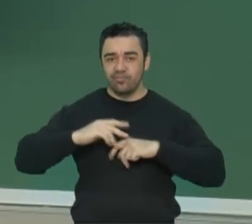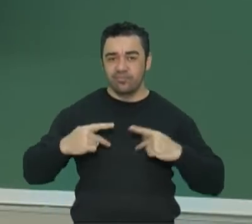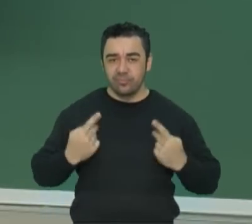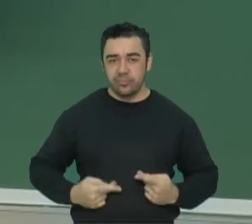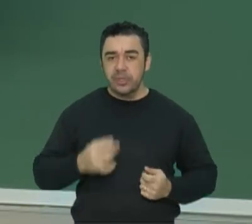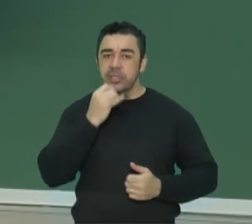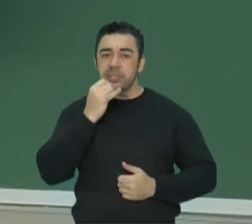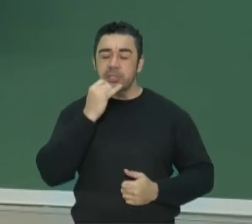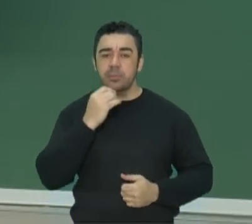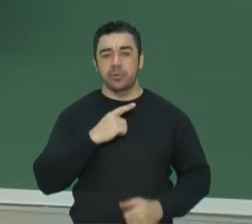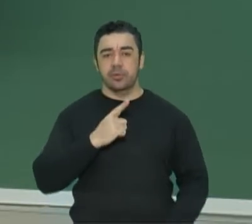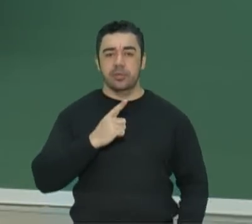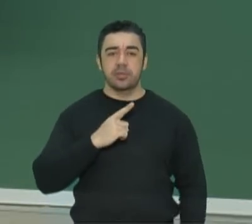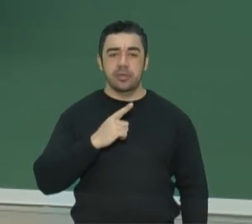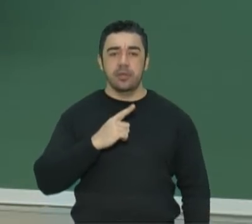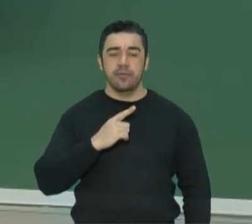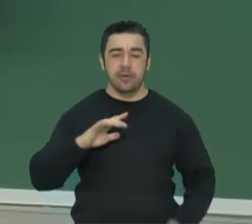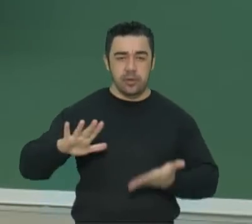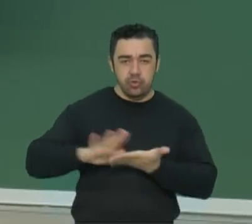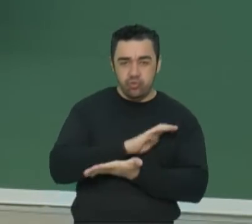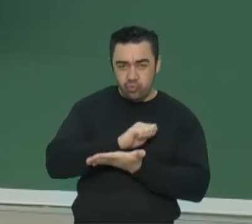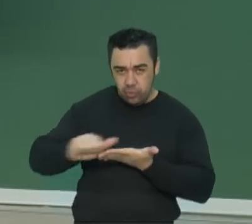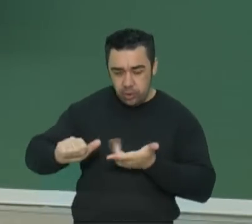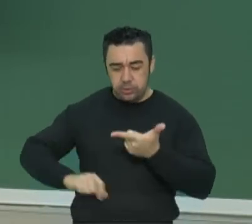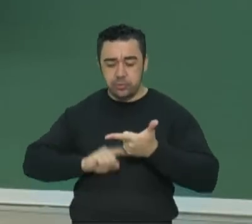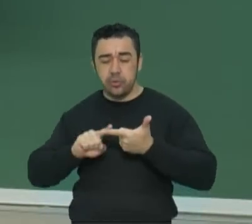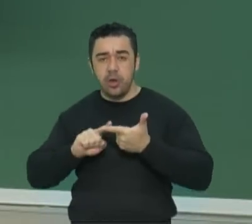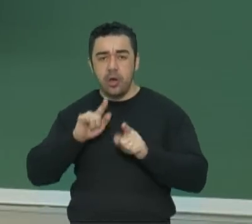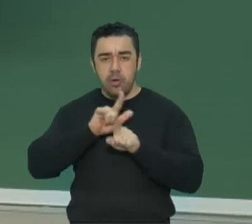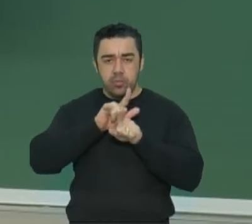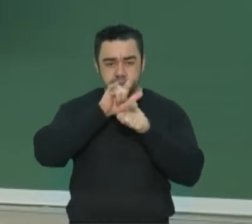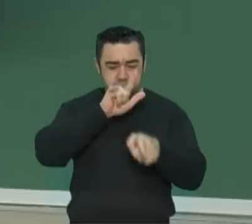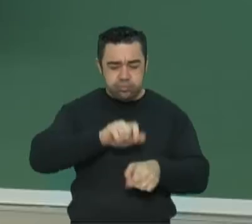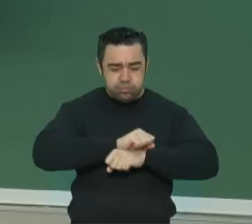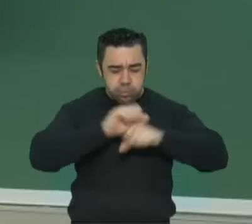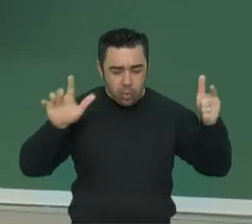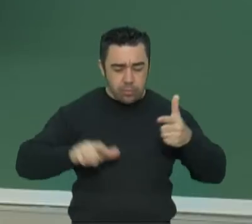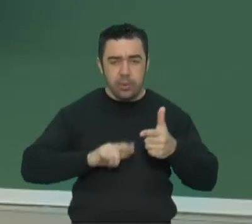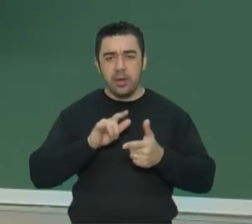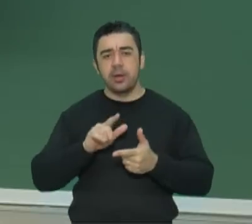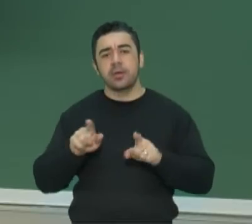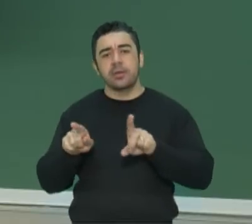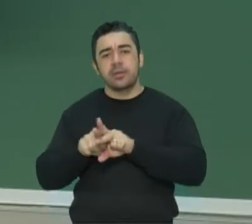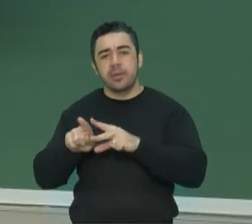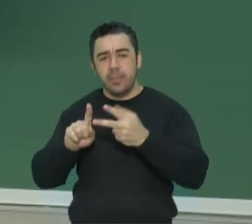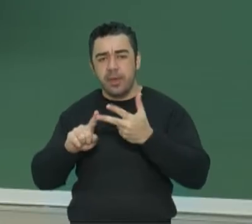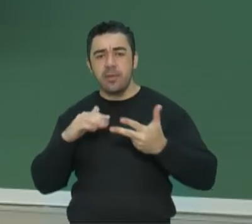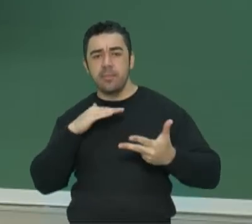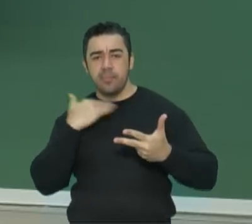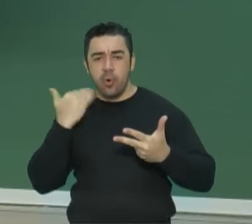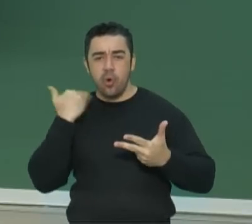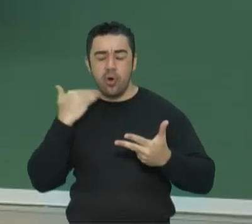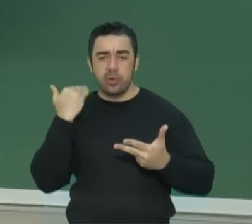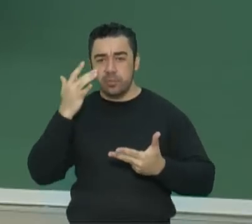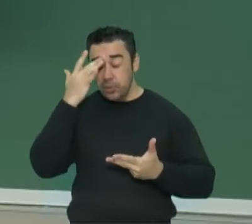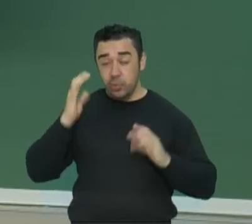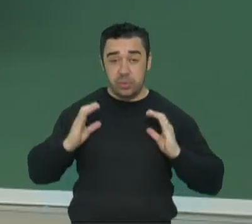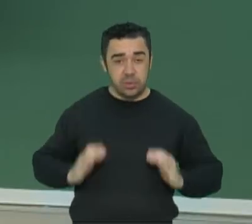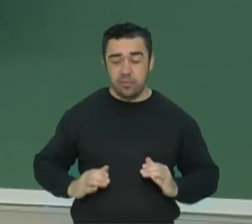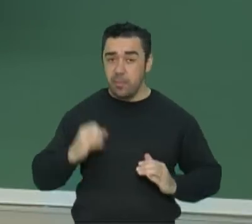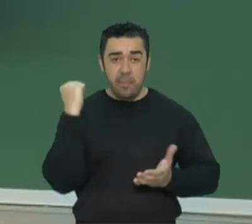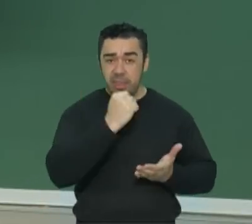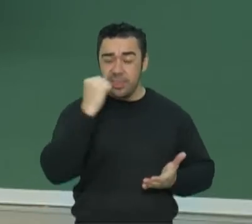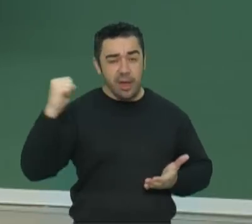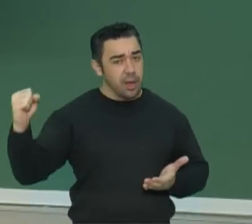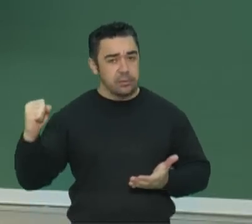como o Holocausto, como as bombas atômicas e as execuções, tanto de militares quanto de civis.